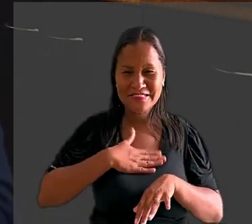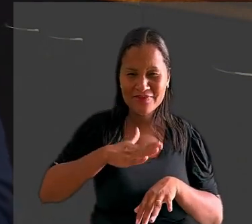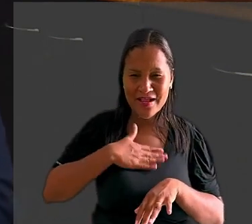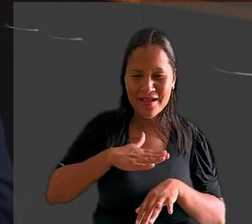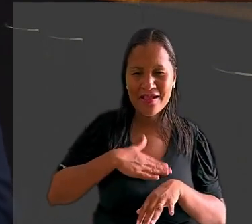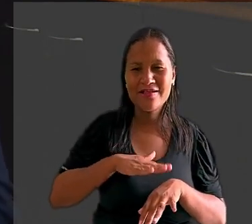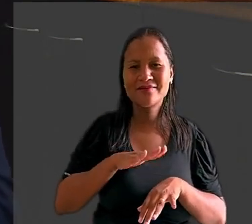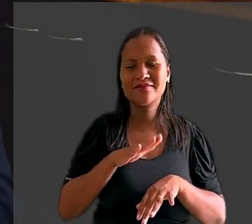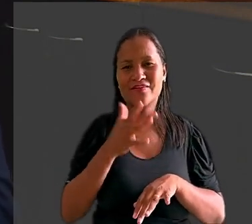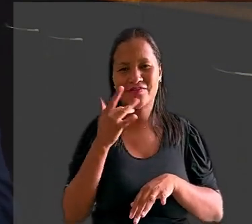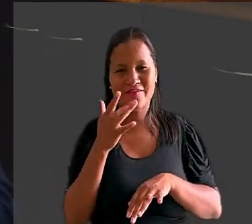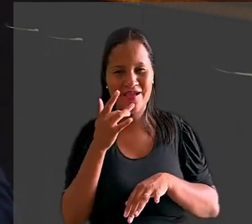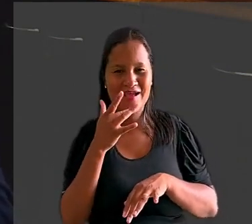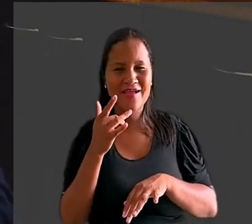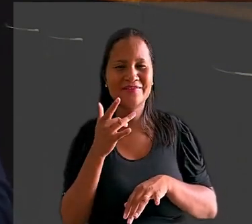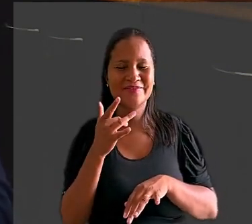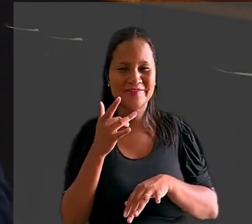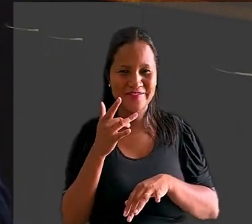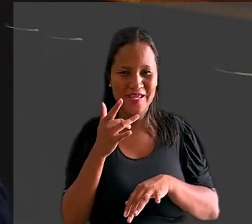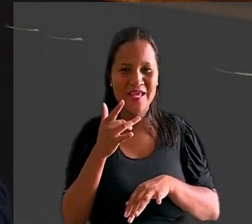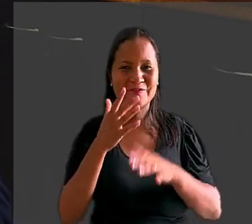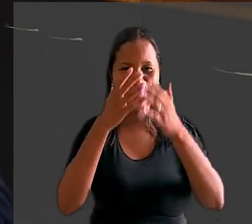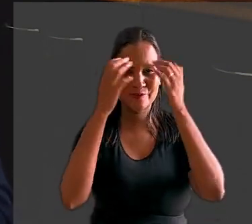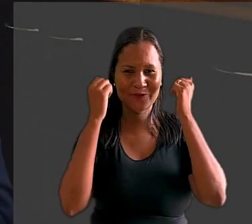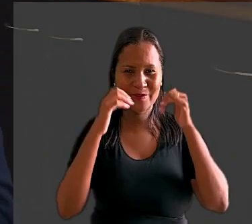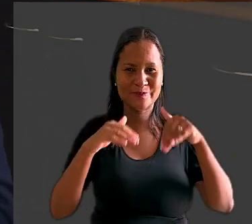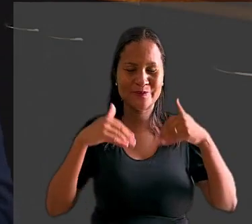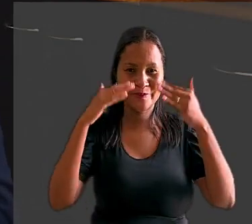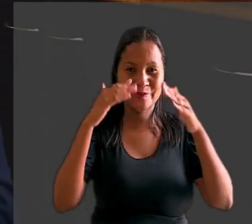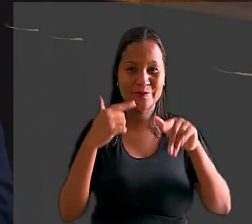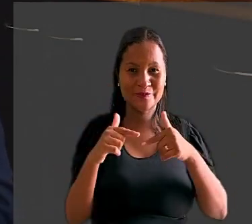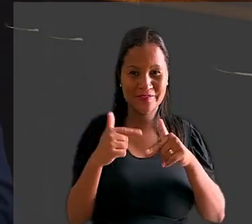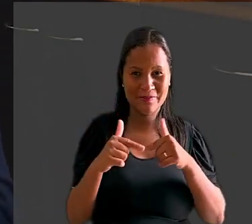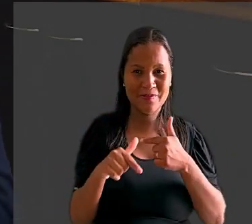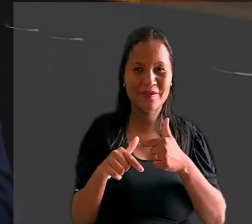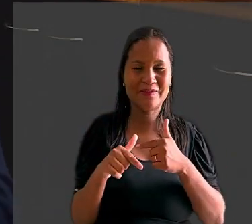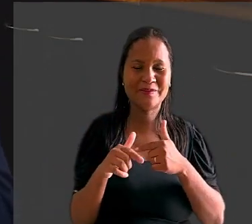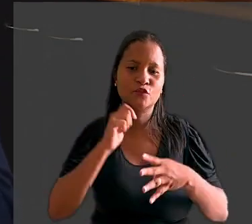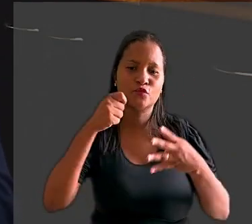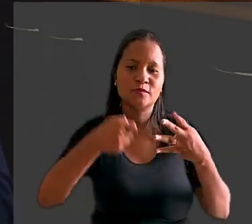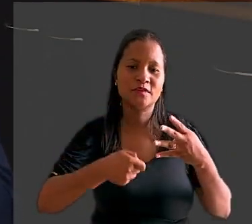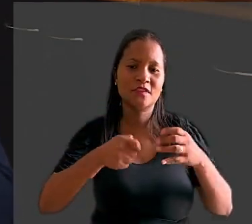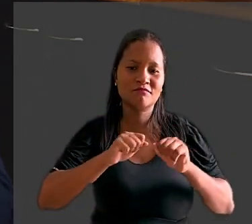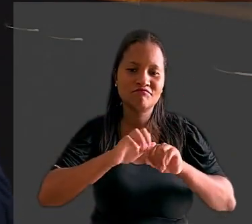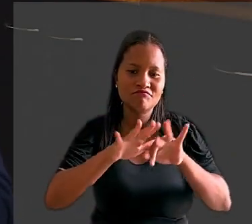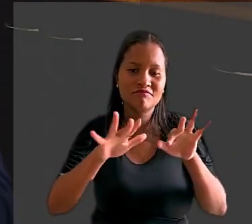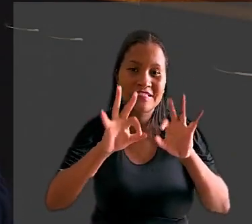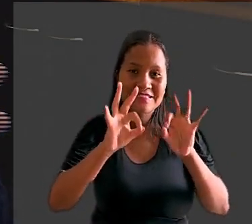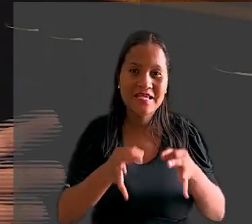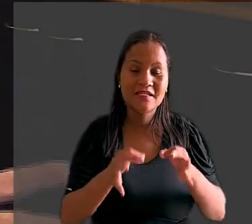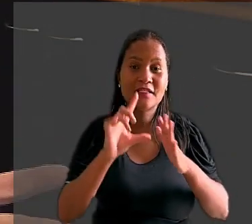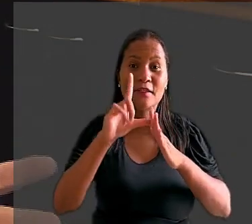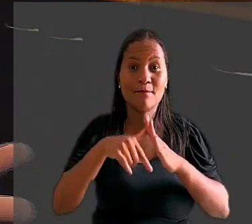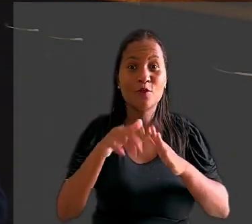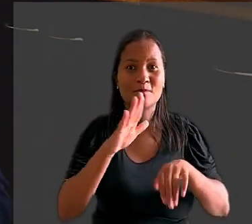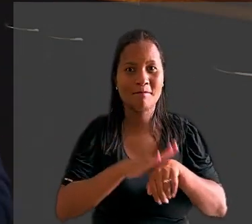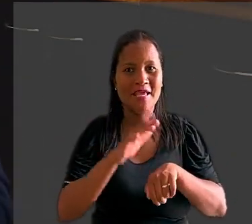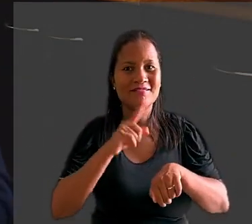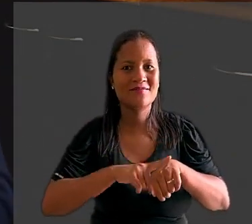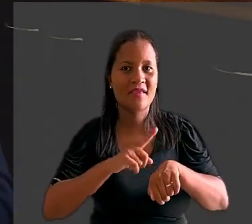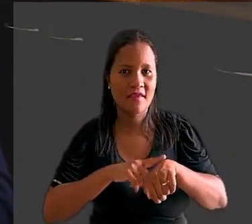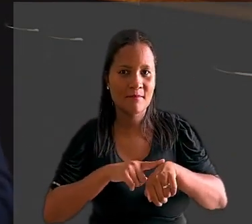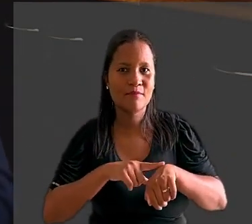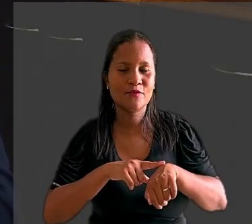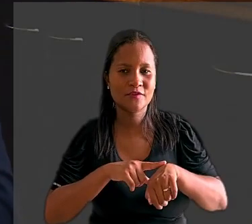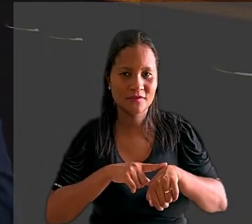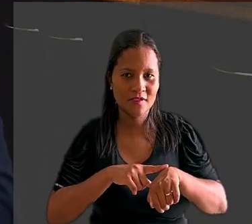mais tranquilas, que o Tribunal Superior do Trabalho já tem uma jurisprudência firmada, e depois, com mais tempo, e esses primeiros casos